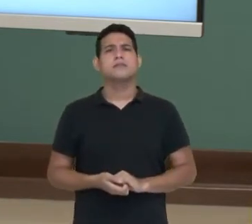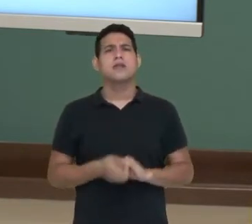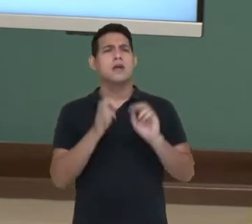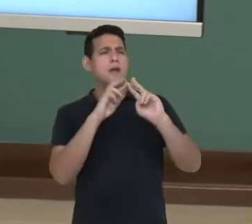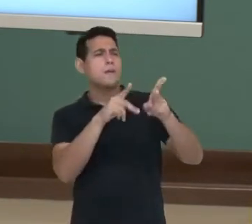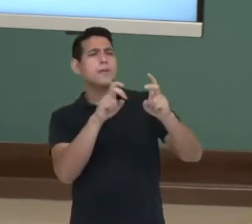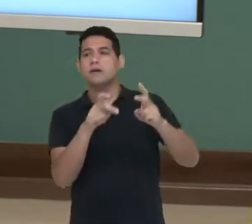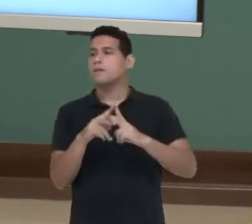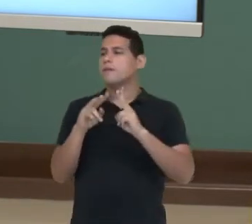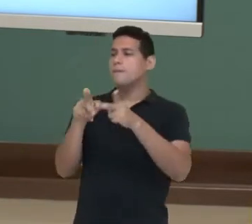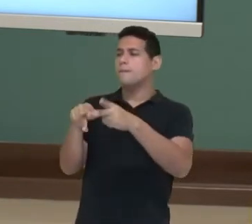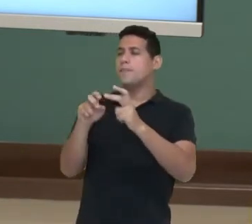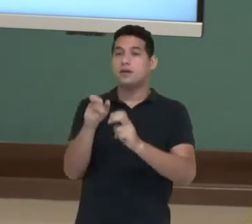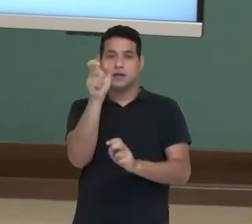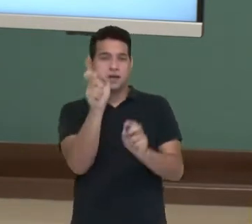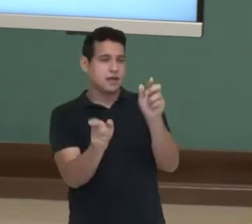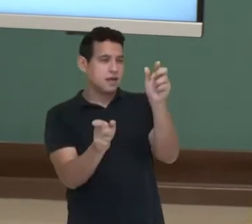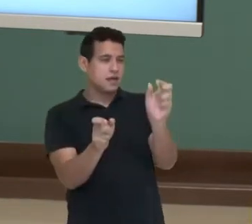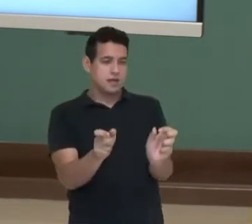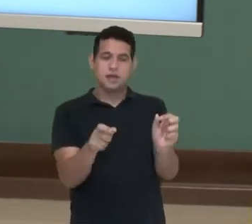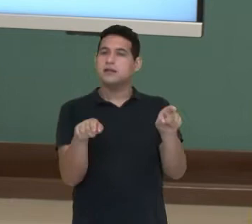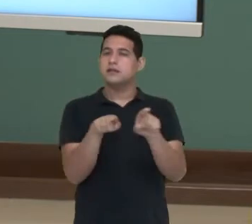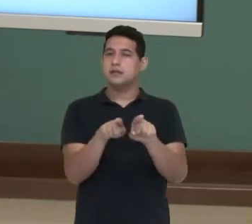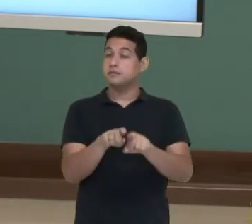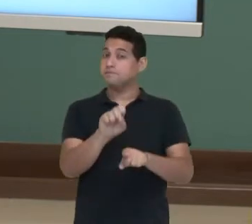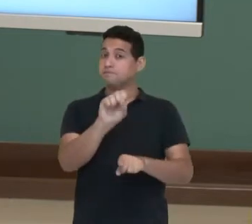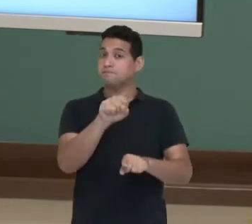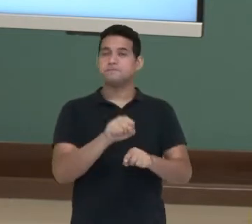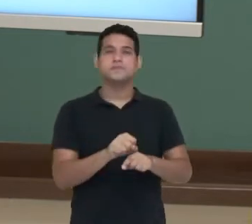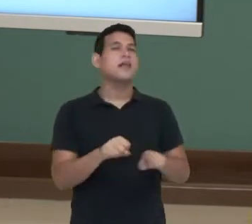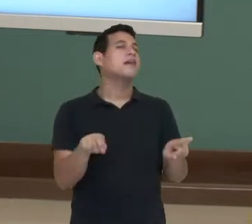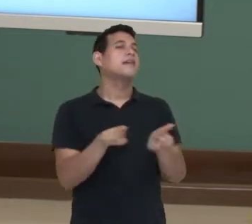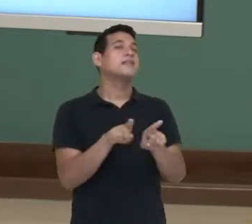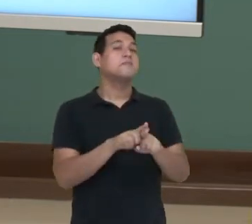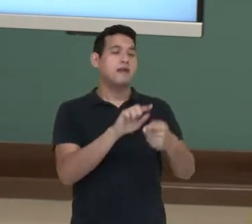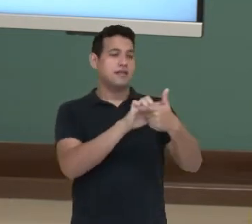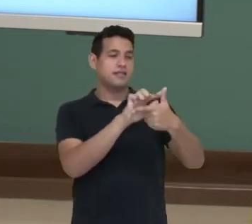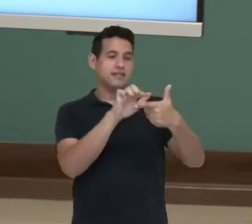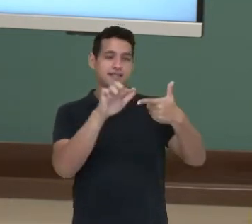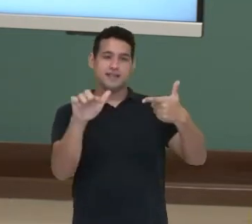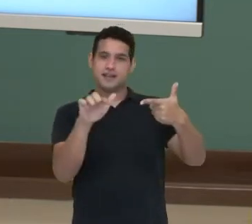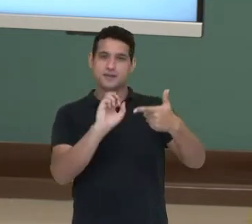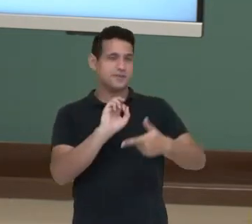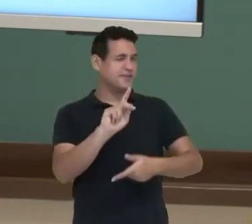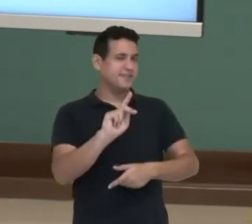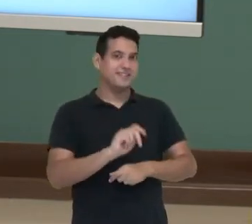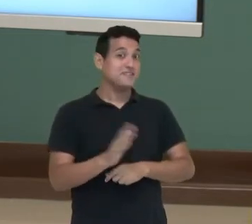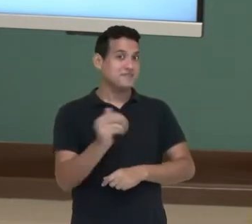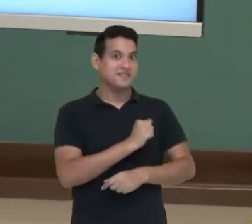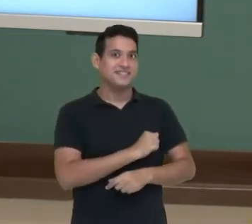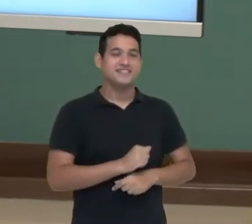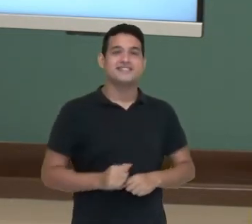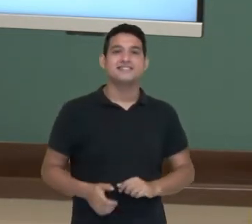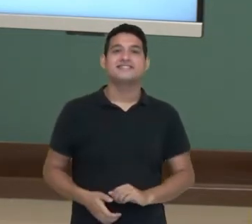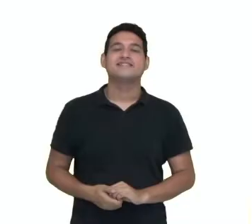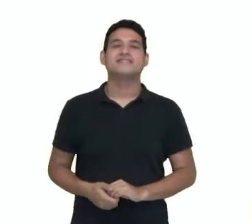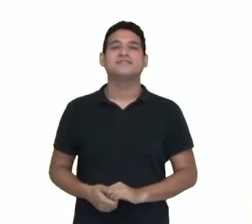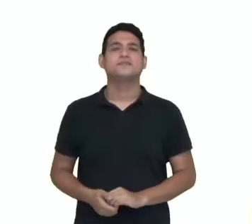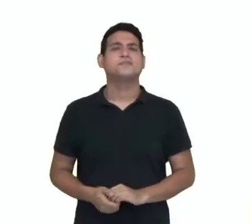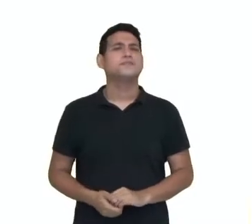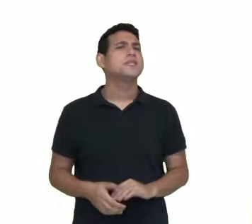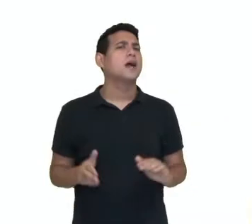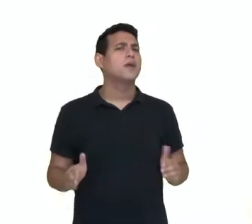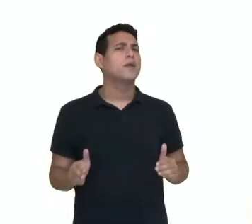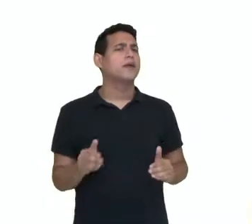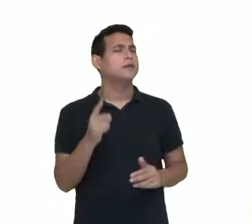Identificar características de uma função afim algébrica e graficamente, ok? Vamos lá? Vamos